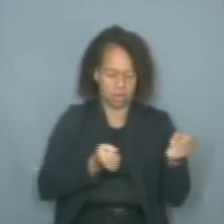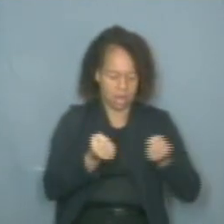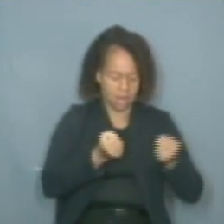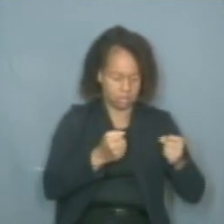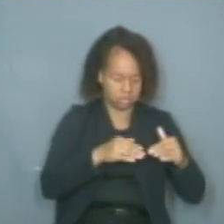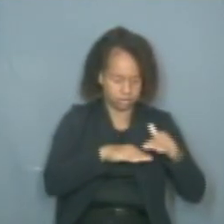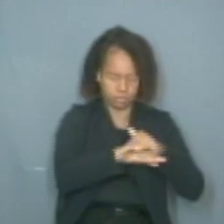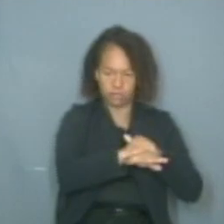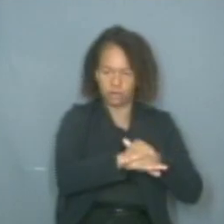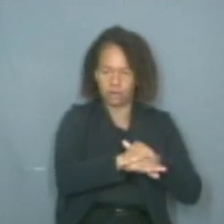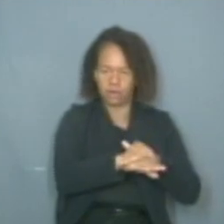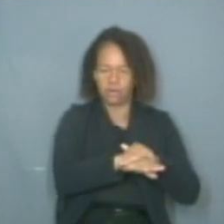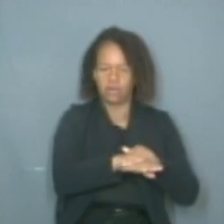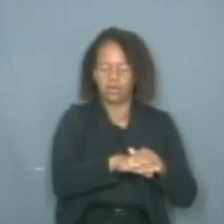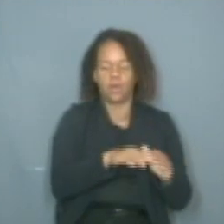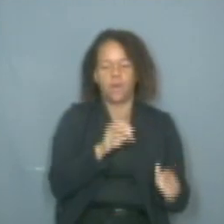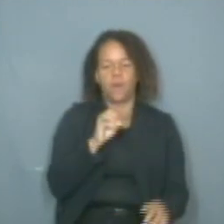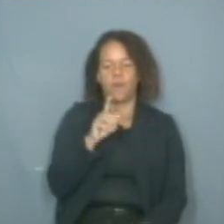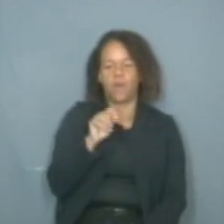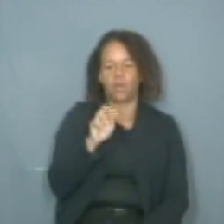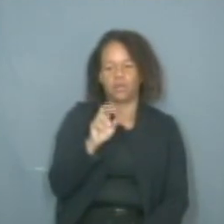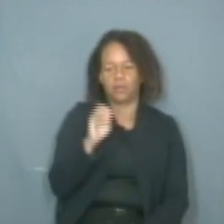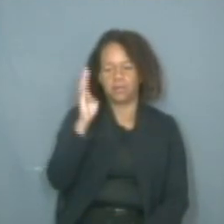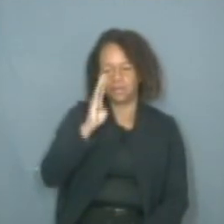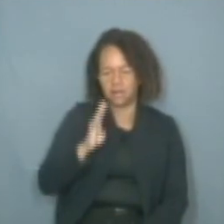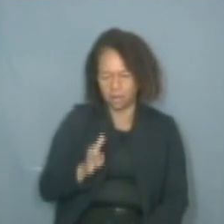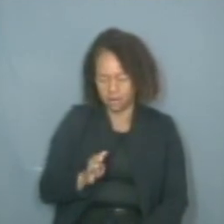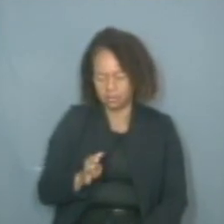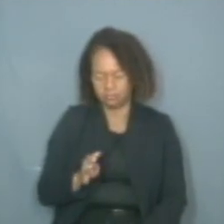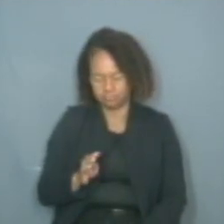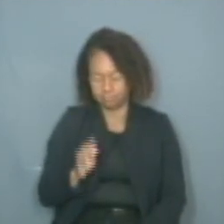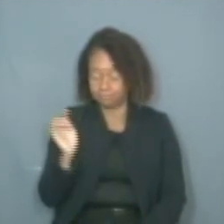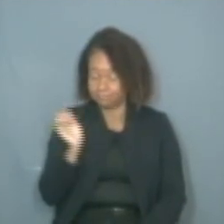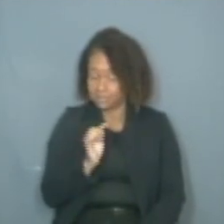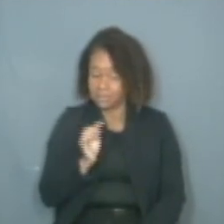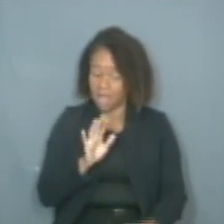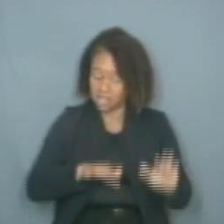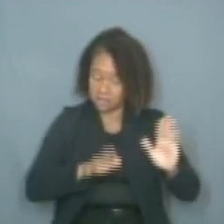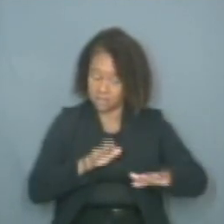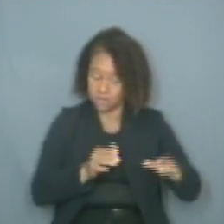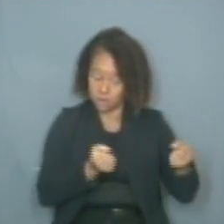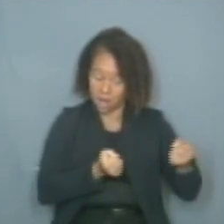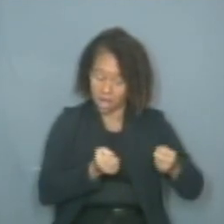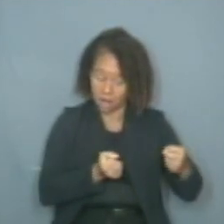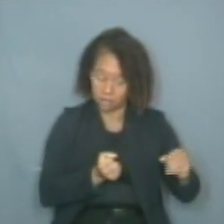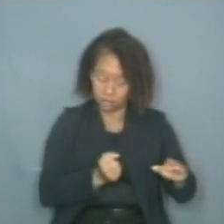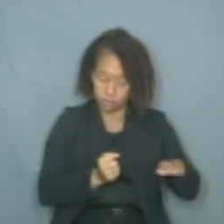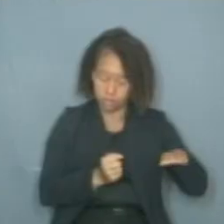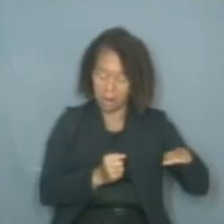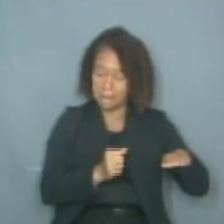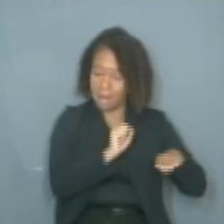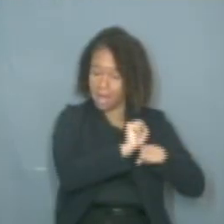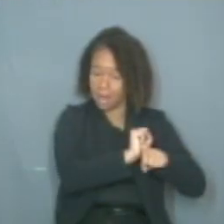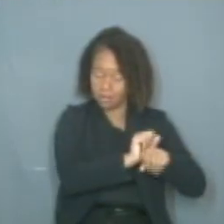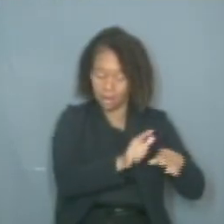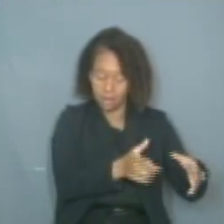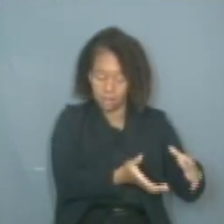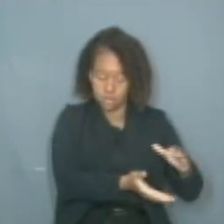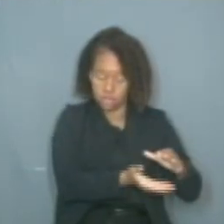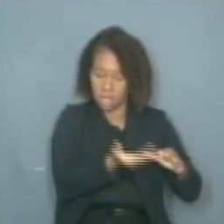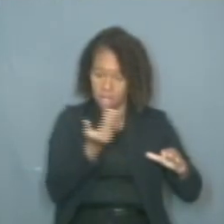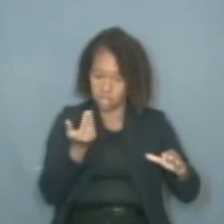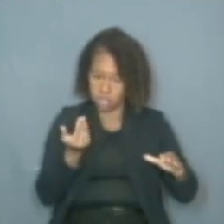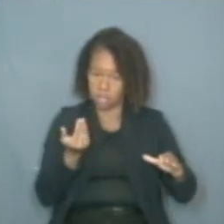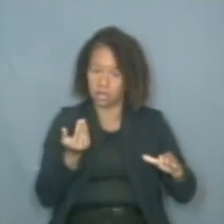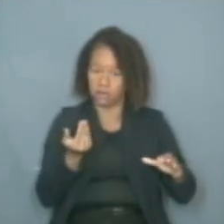de Trânsito Brasileiro, que estabelece, em muitos dos casos, que o veículo, a medida administrativa seja remoção do